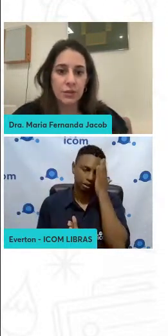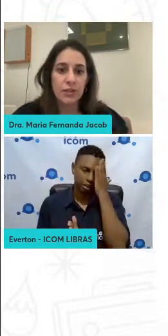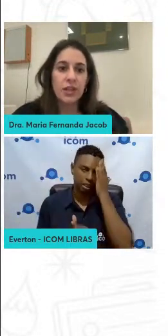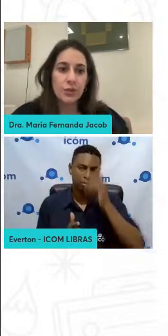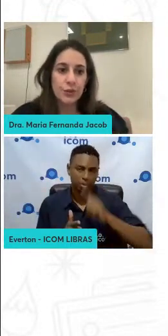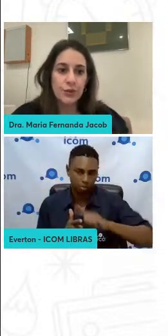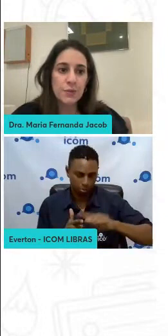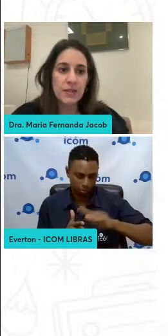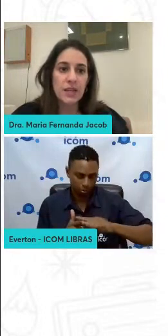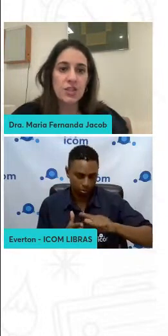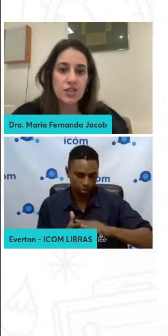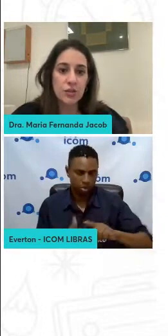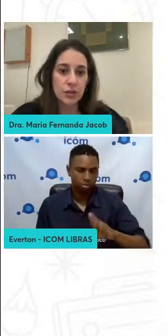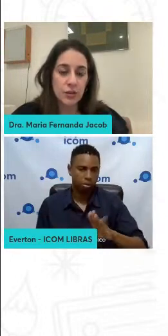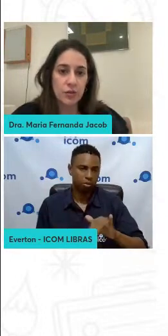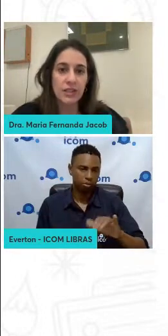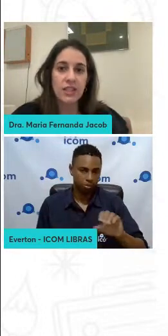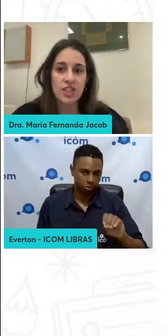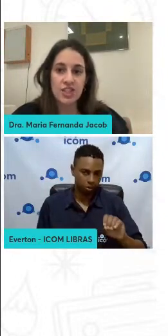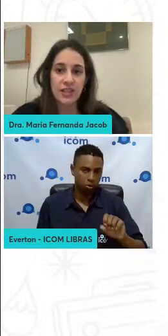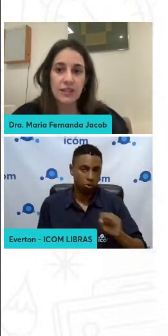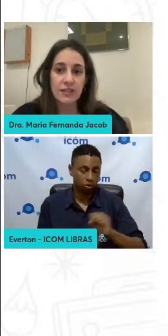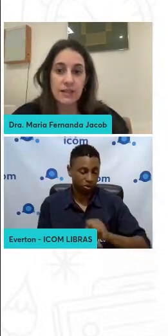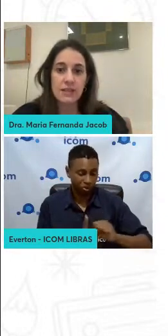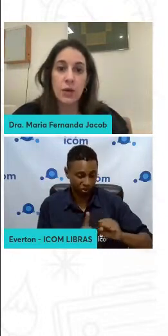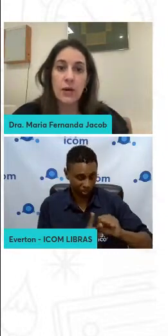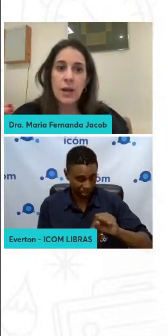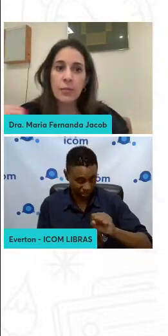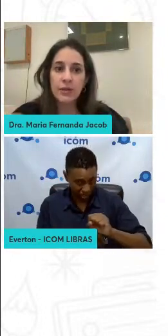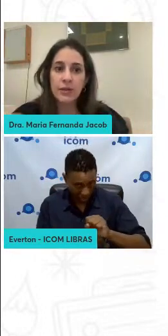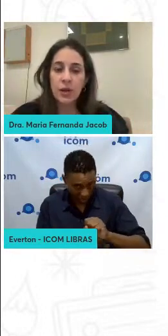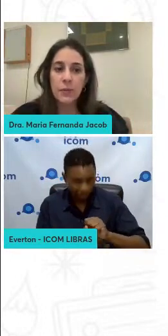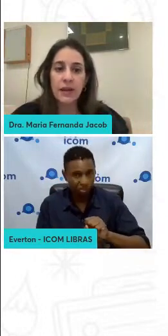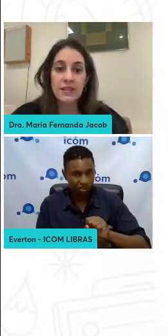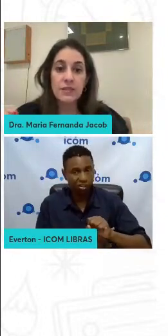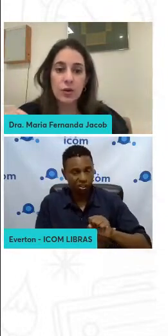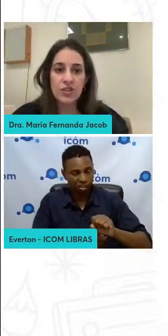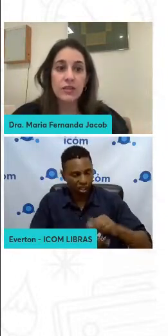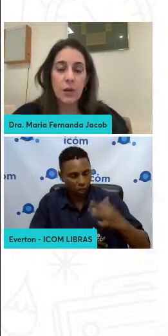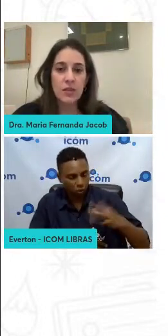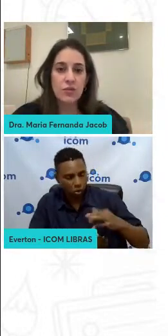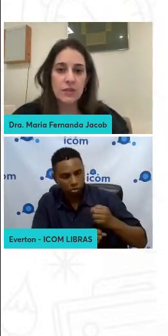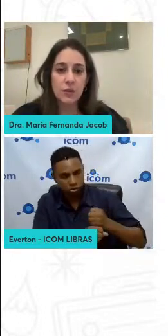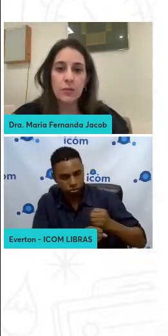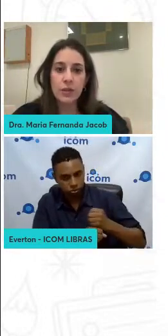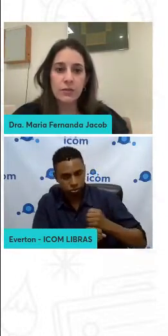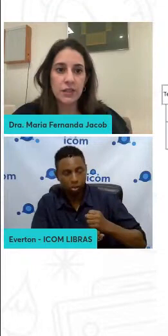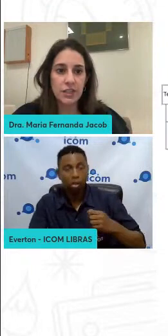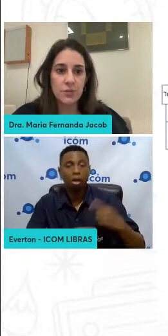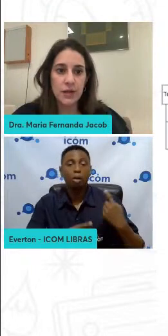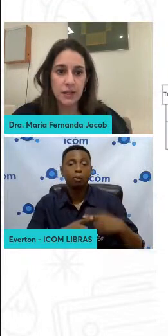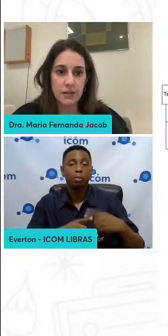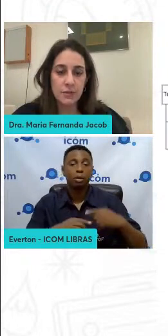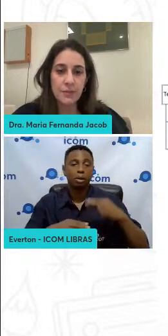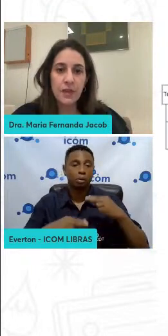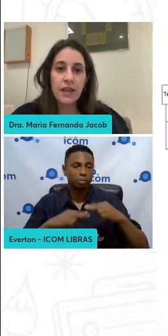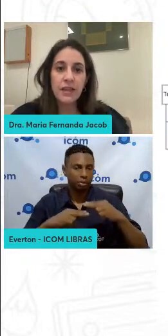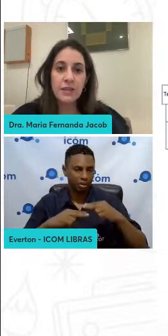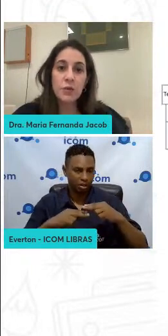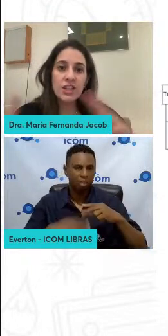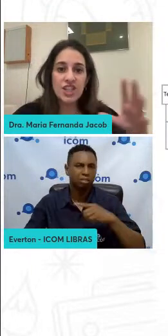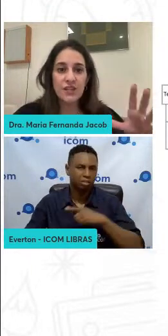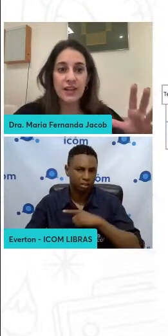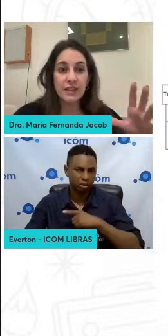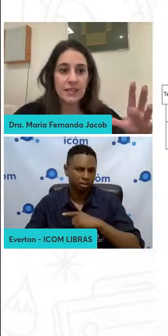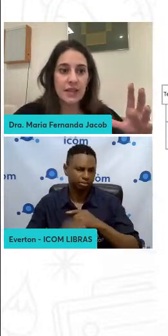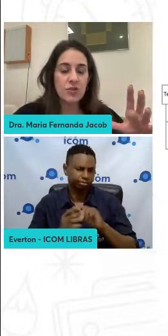biopsicossocial da dor no nosso paciente de dor crônica, e a gente tem que ter essa atenção, porque o Pilates hoje tem uma indicação muito grande para isso.